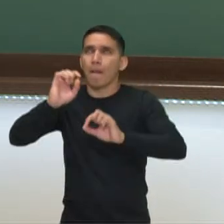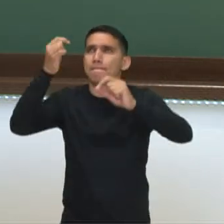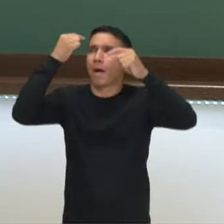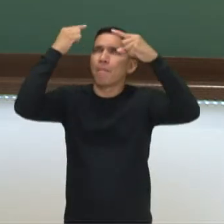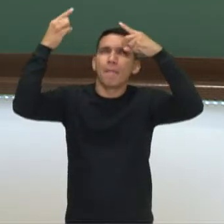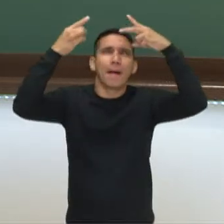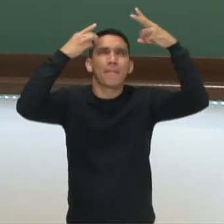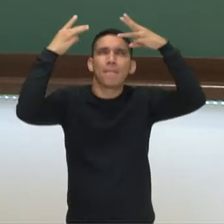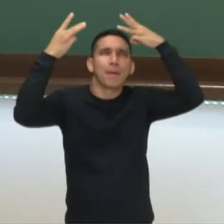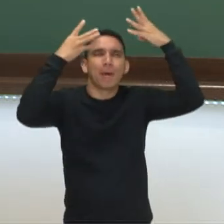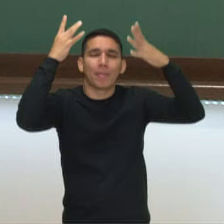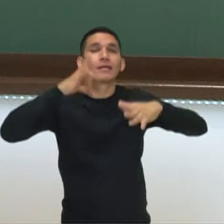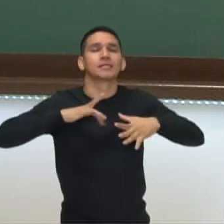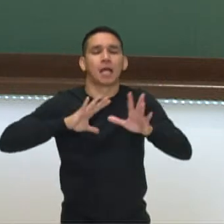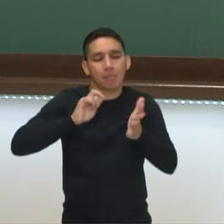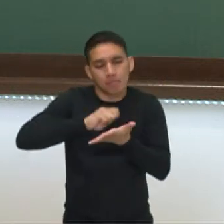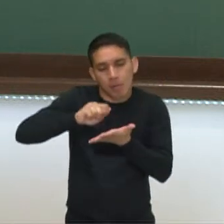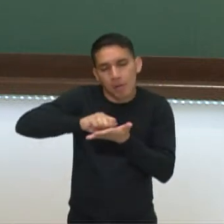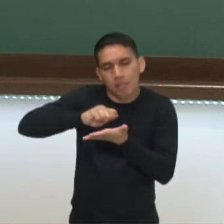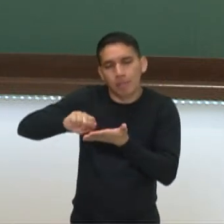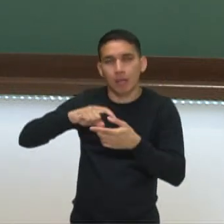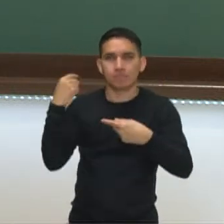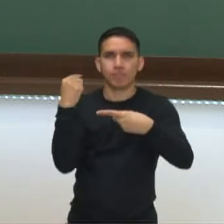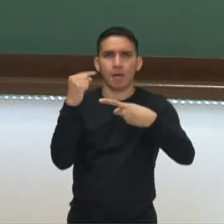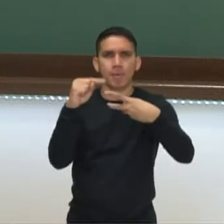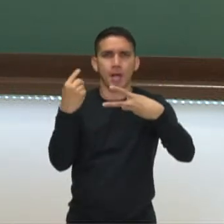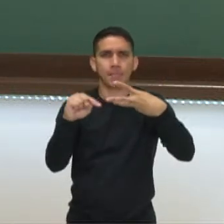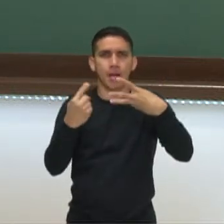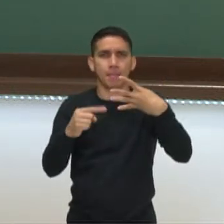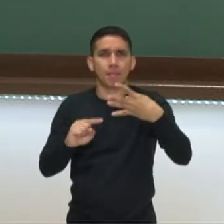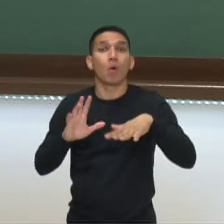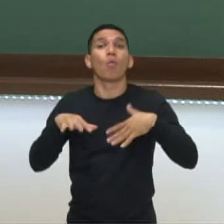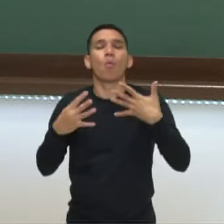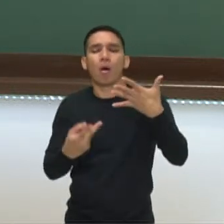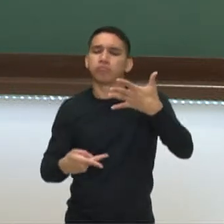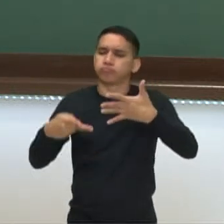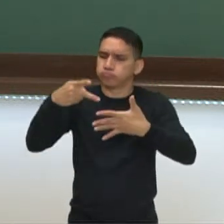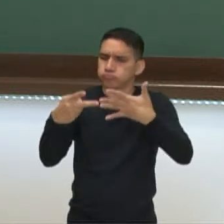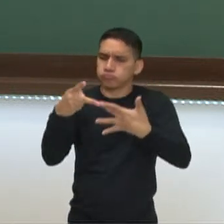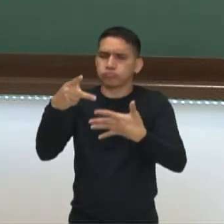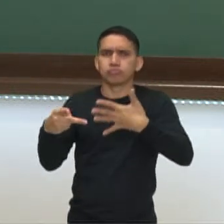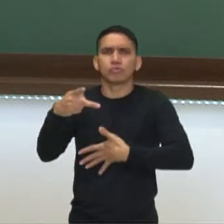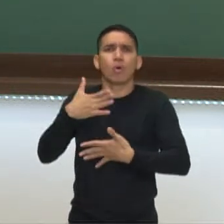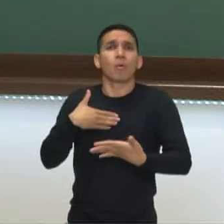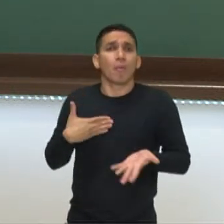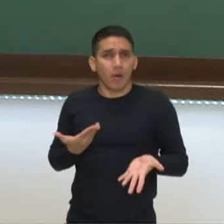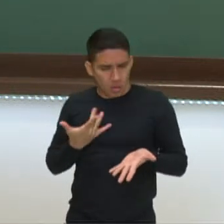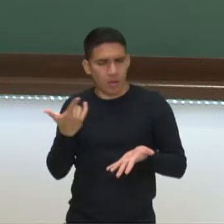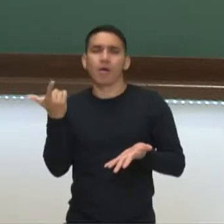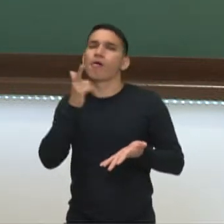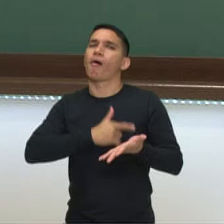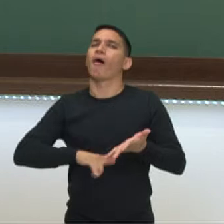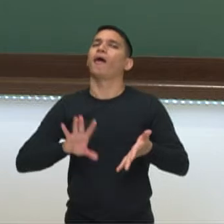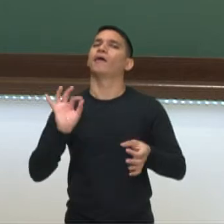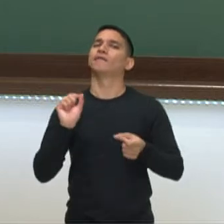de ideias, né? Escrevi todas as tarefas, trouxe a ordem de prioridade dessas tarefas, né? E daí